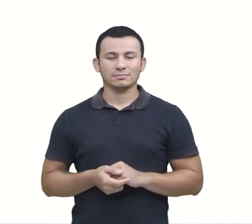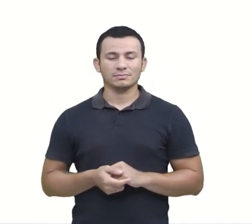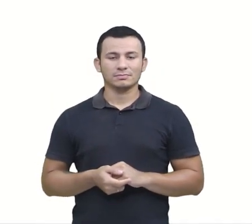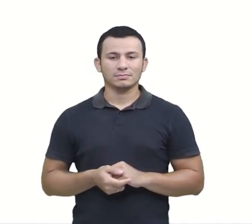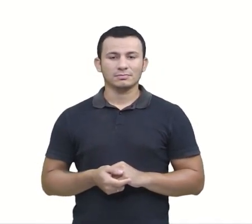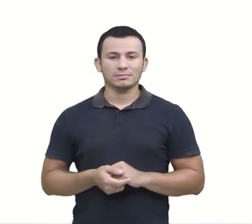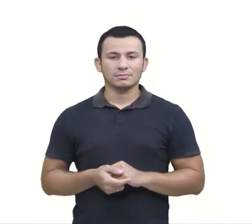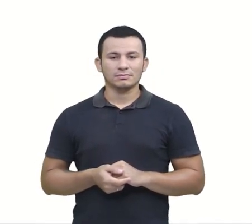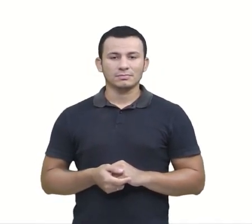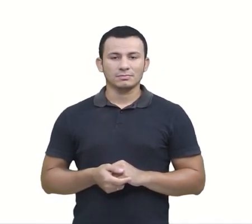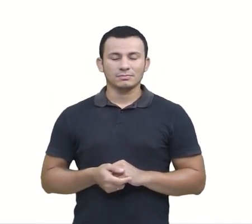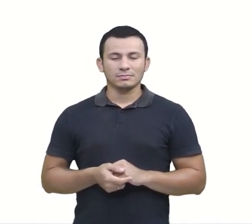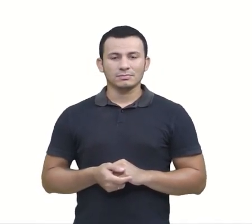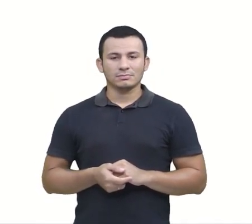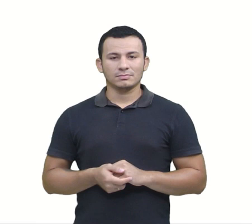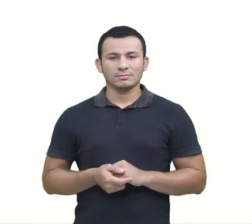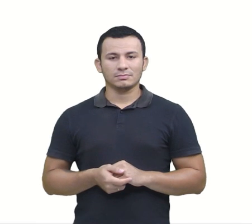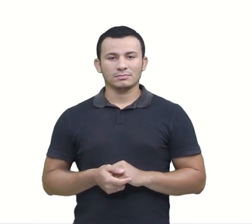linguagem